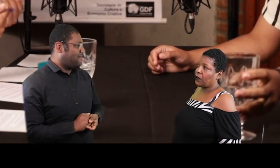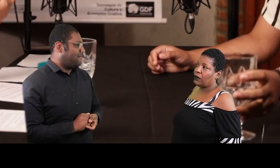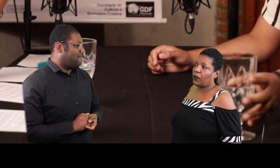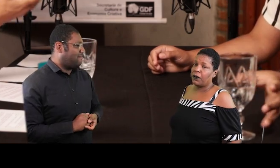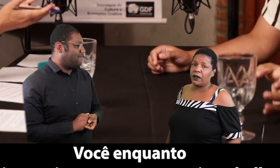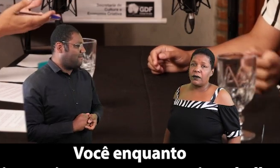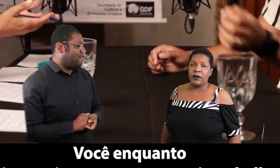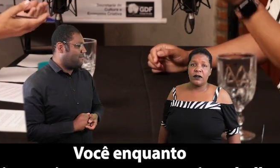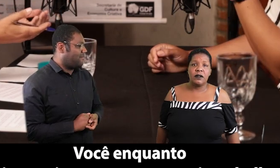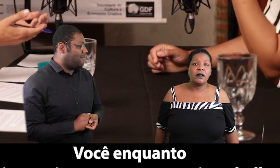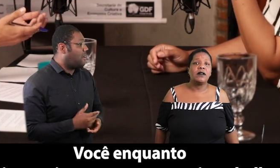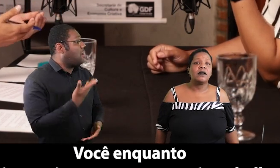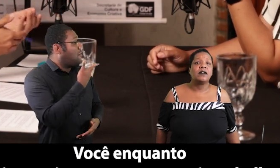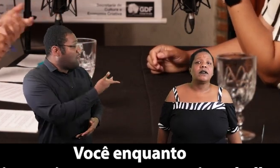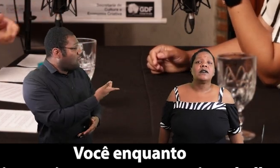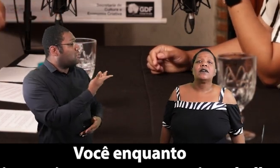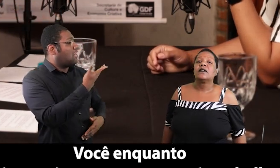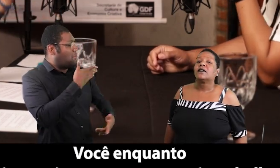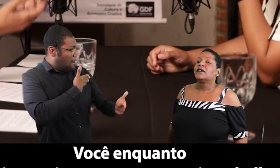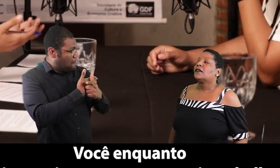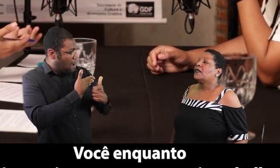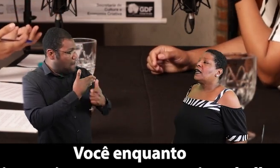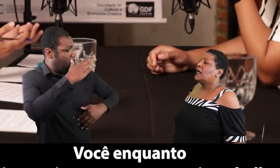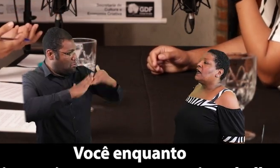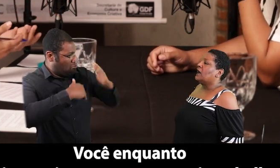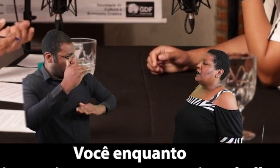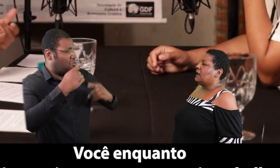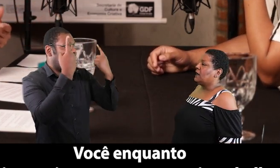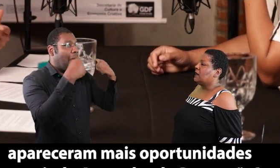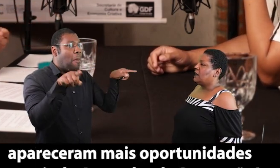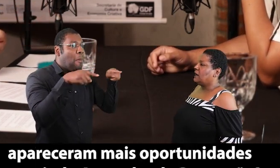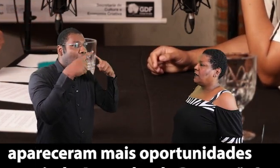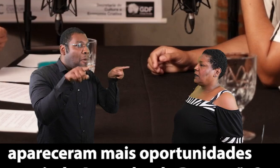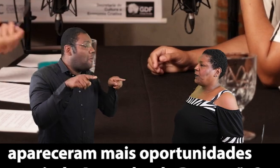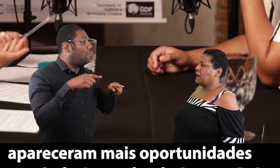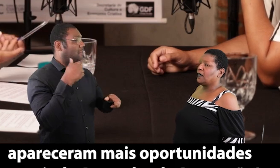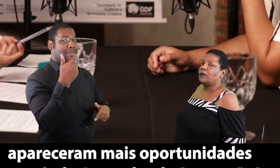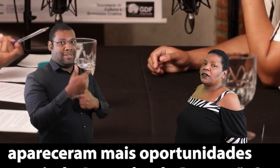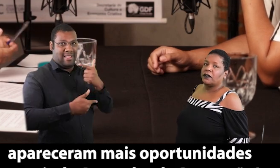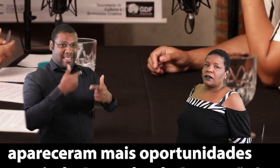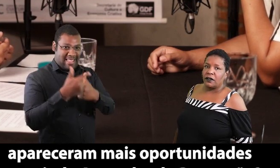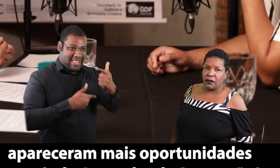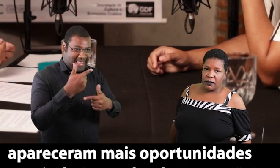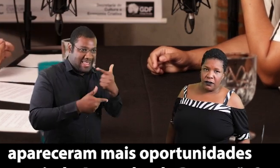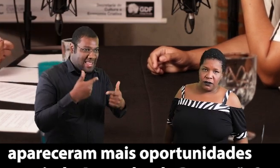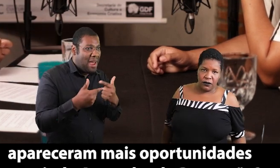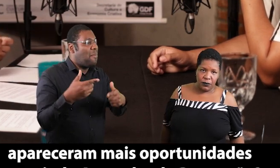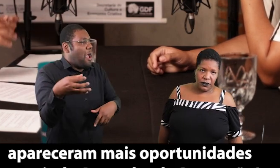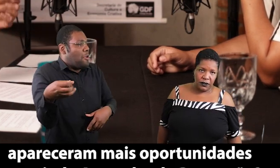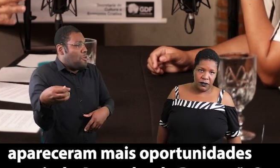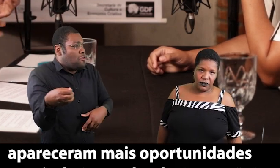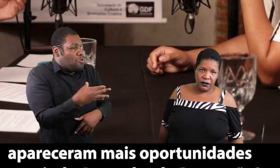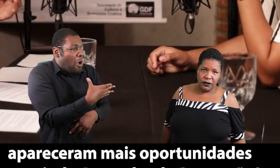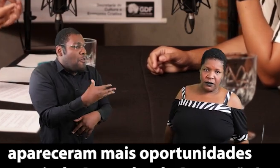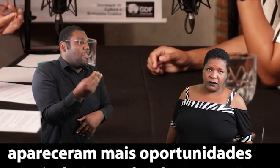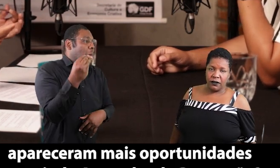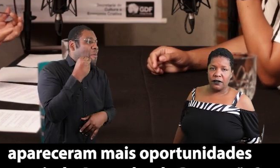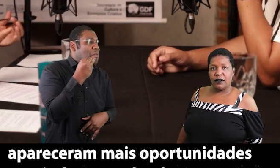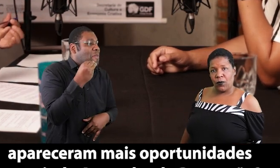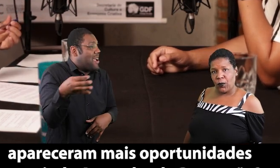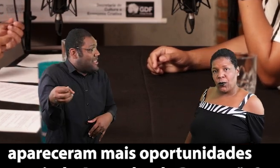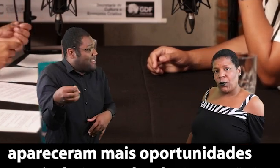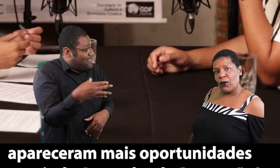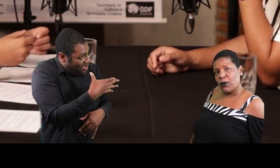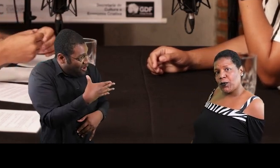em você enquanto músico, assim, né? Uhum. Apareceram mais trabalhos, apareceram mais oportunidades a partir do